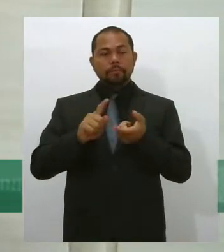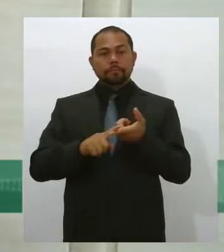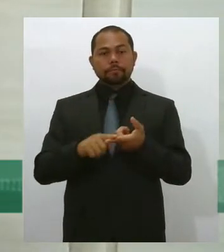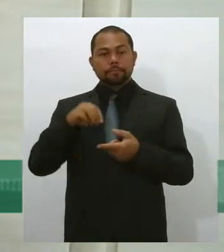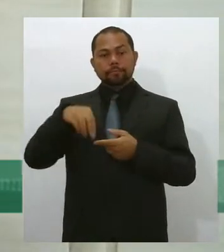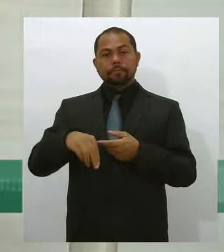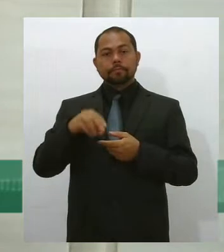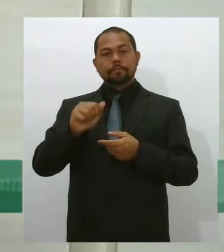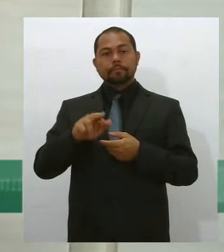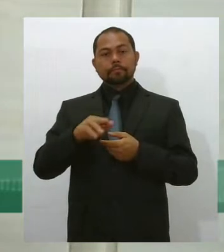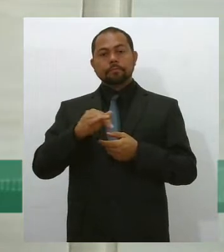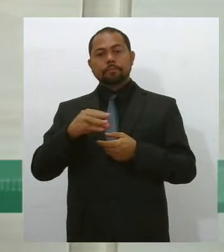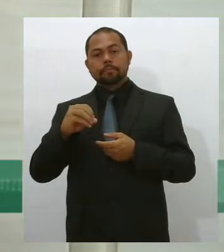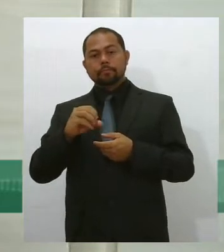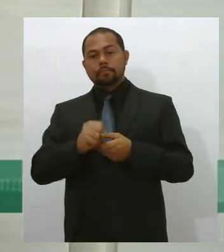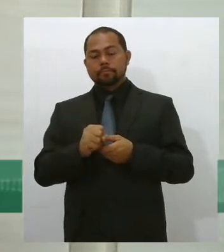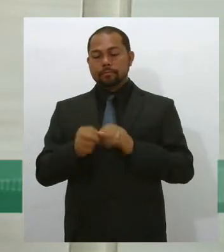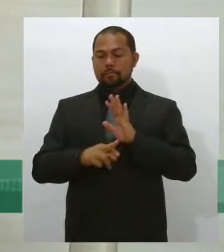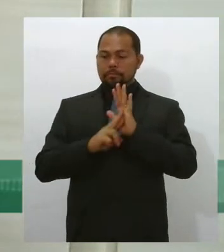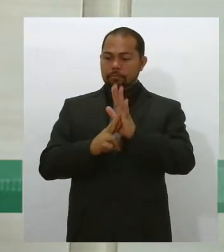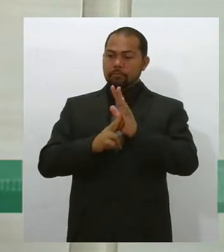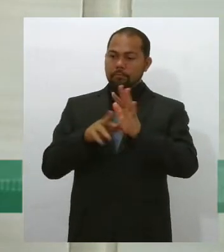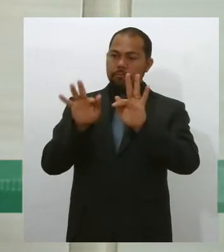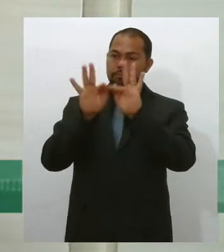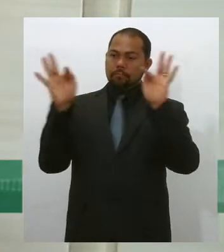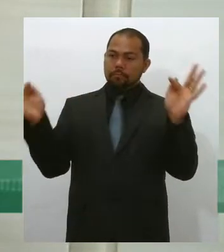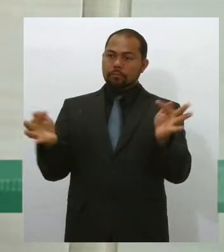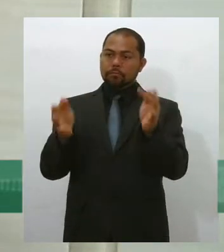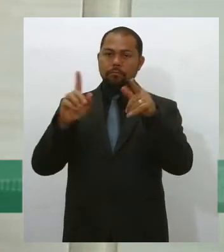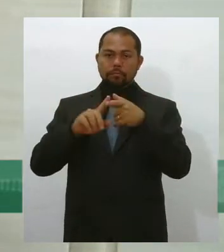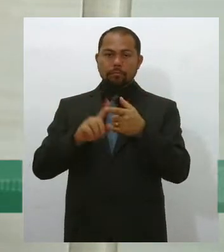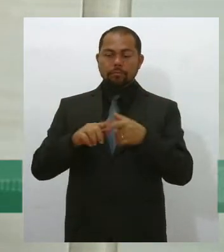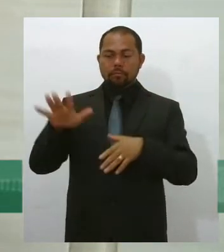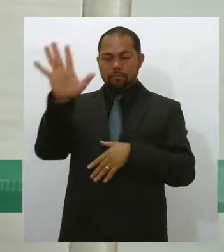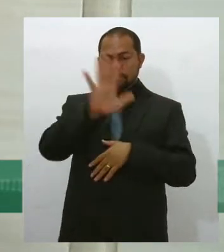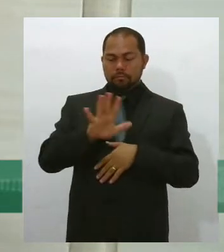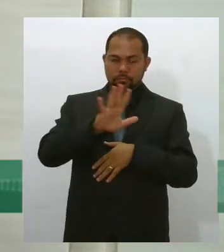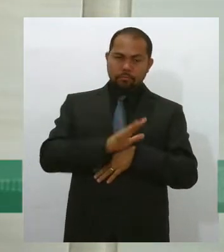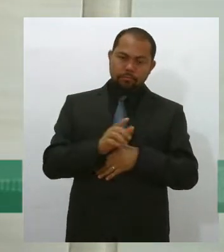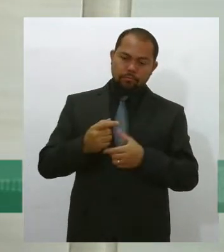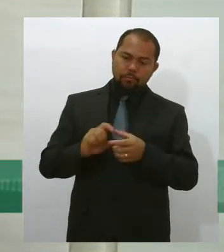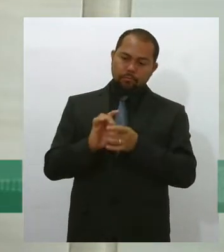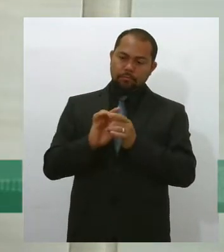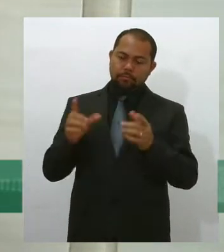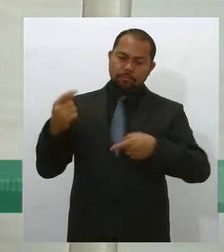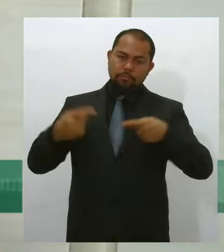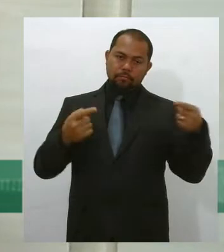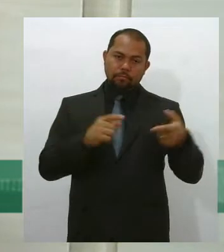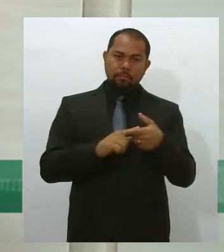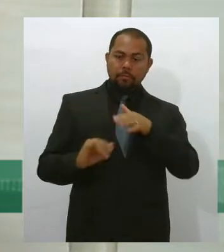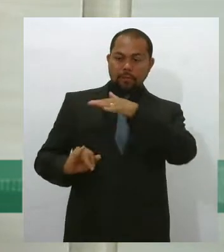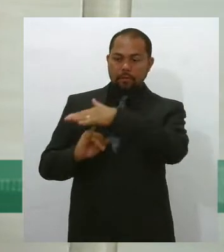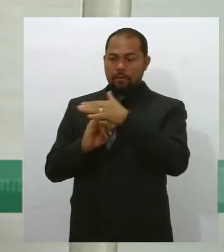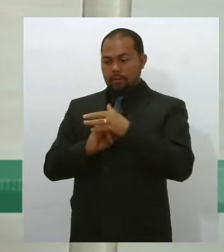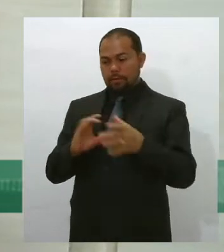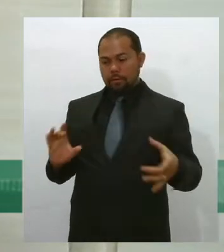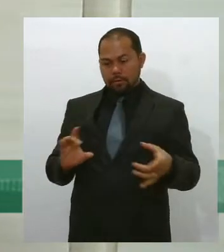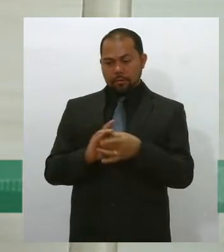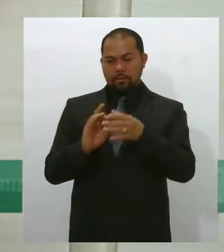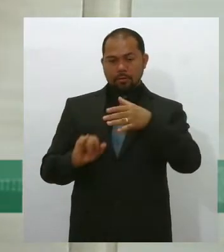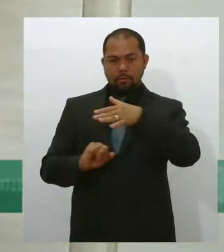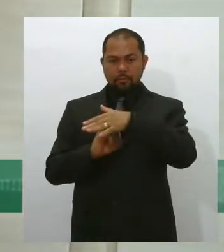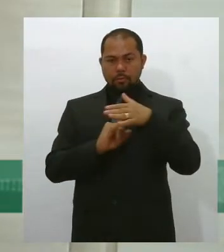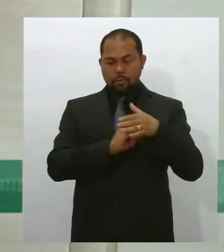representante do fórum Nacional pela democratização a educação entidade que reúne instituições que atuam em pesquisa sobre a